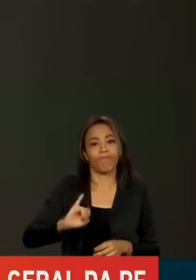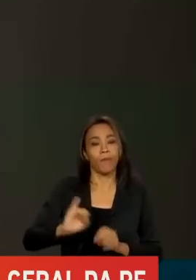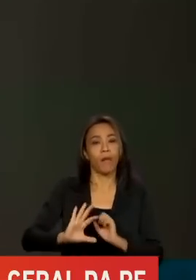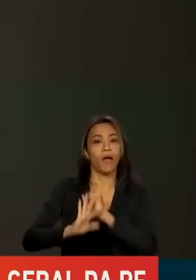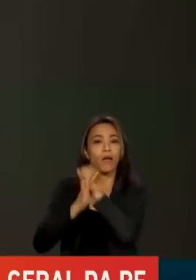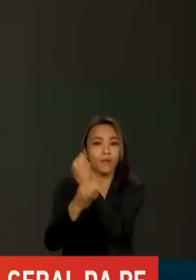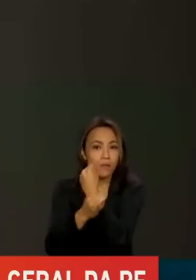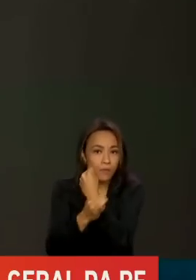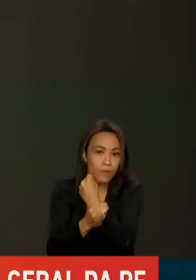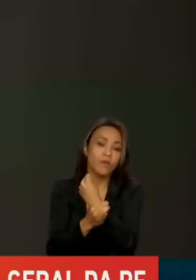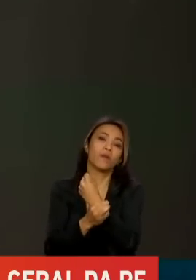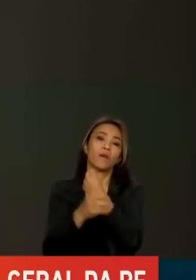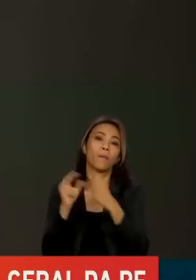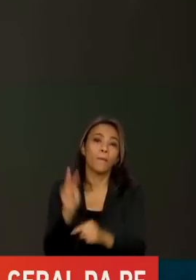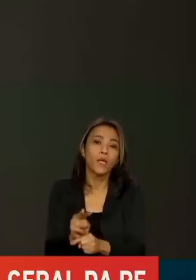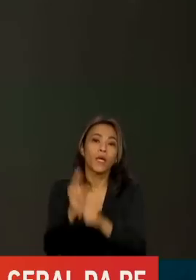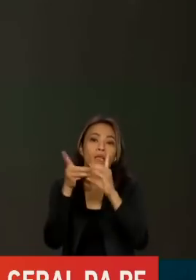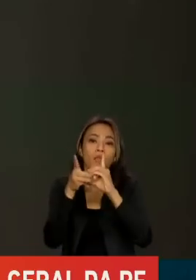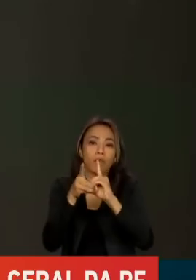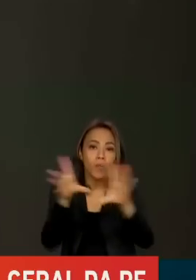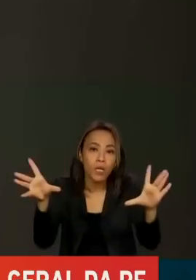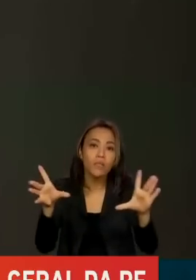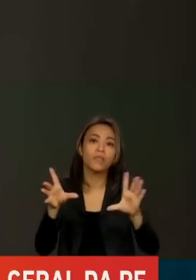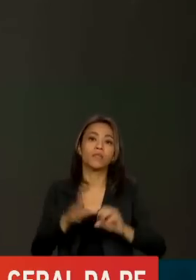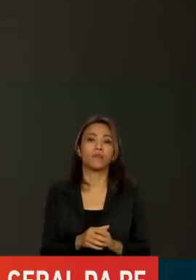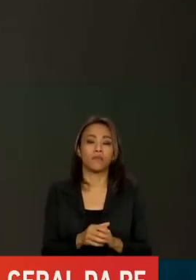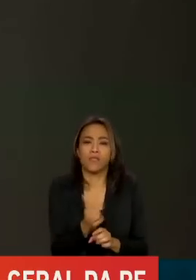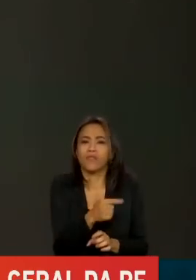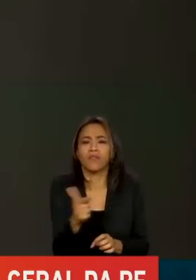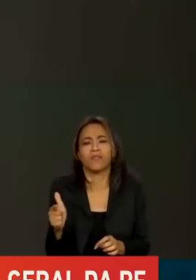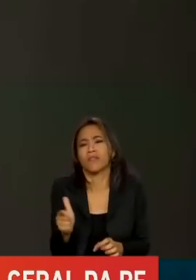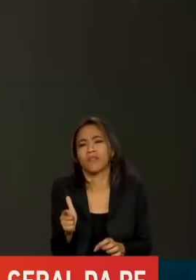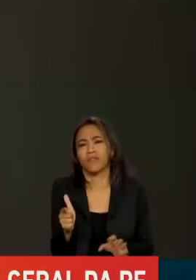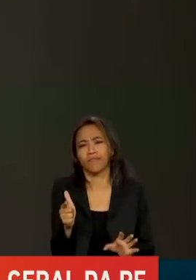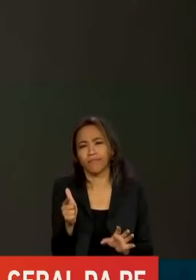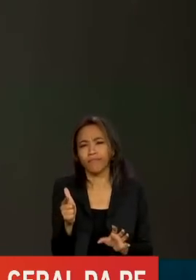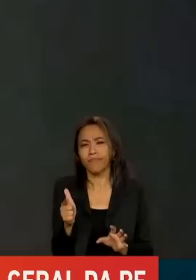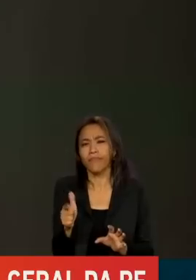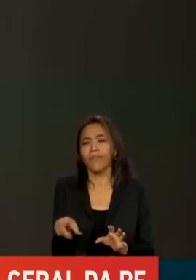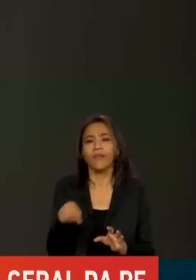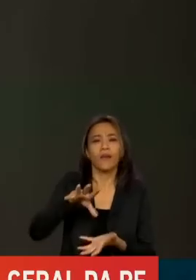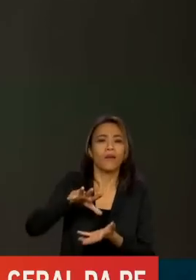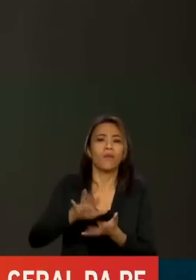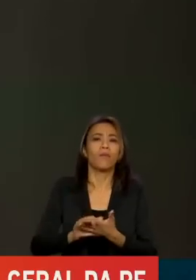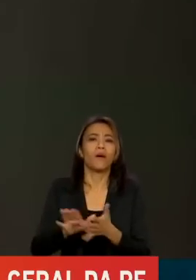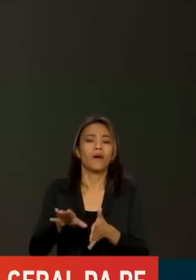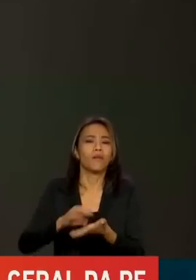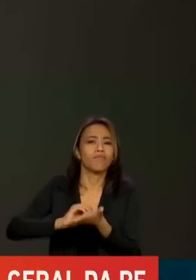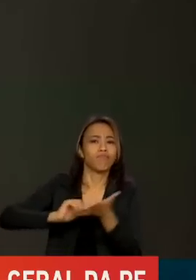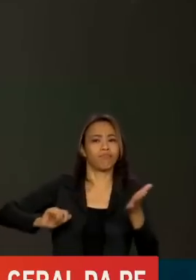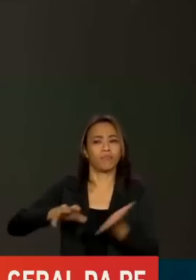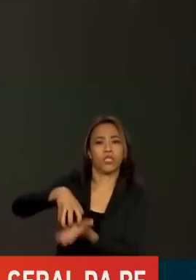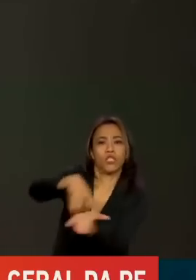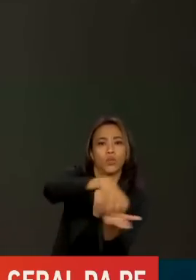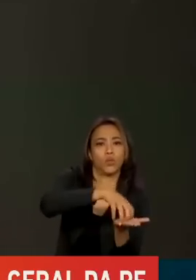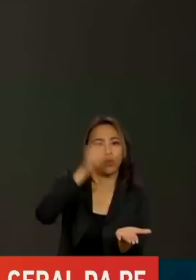uma operação para mostrar que não há apaziguamento nas instituições brasileiras Eu